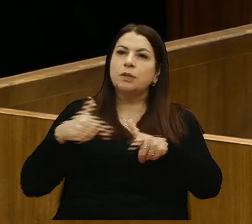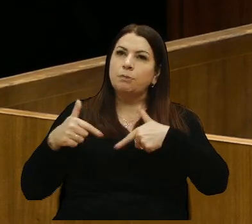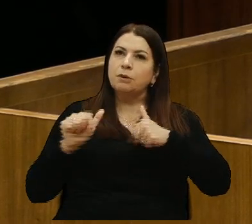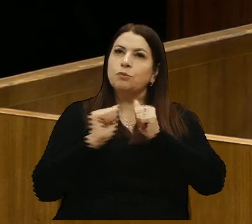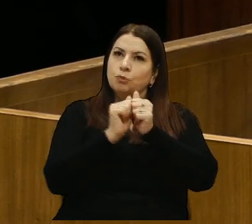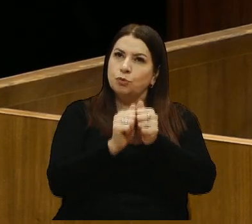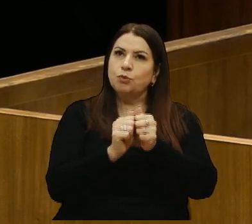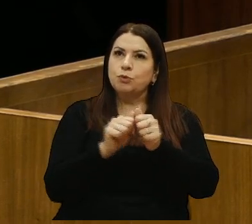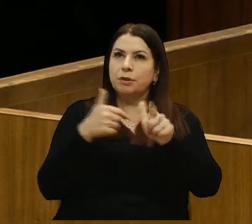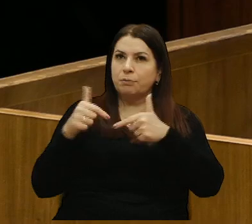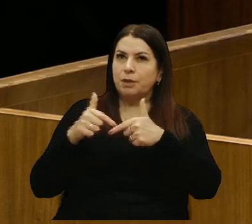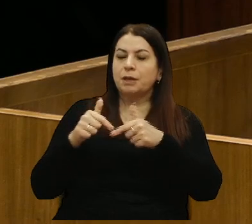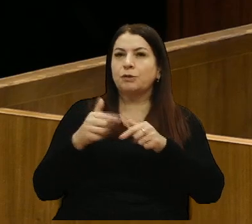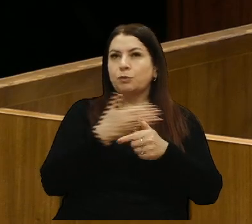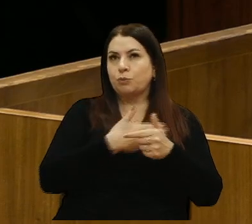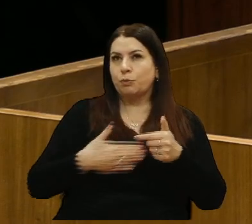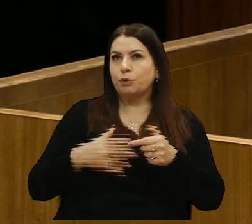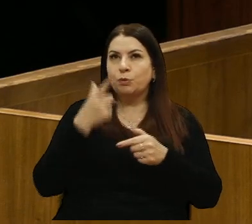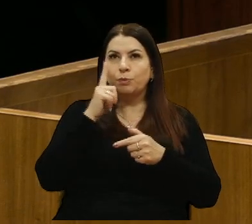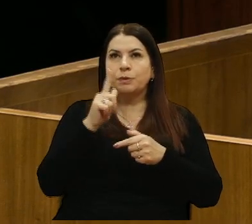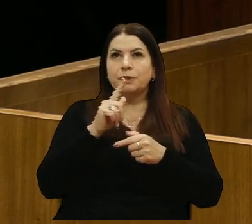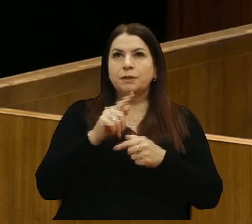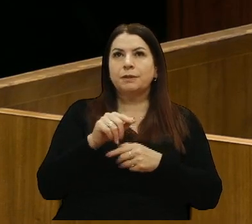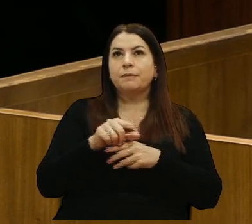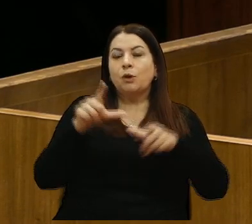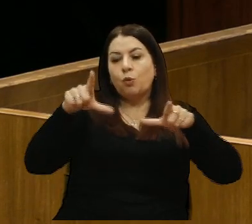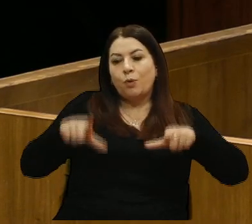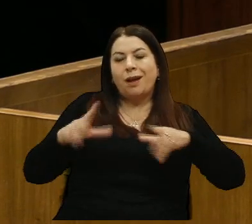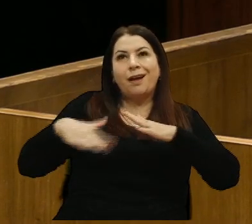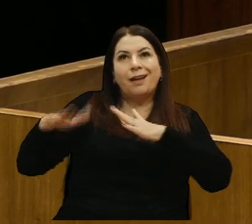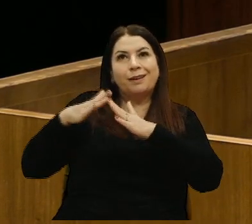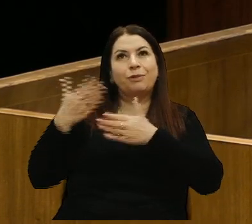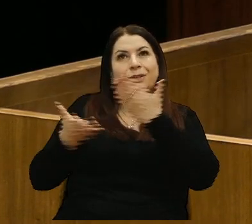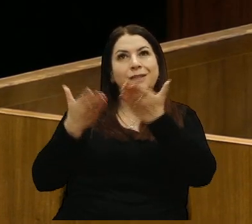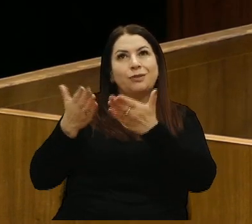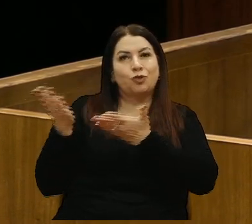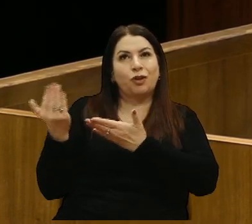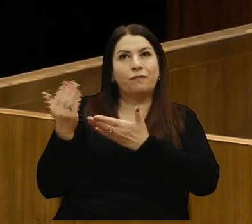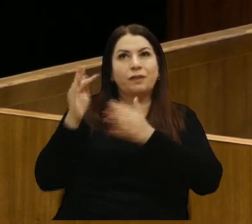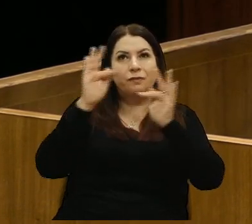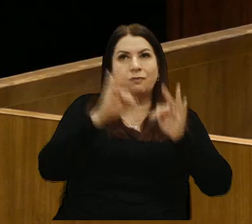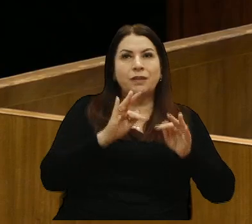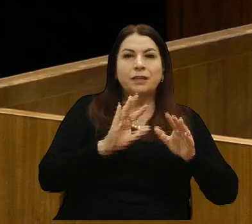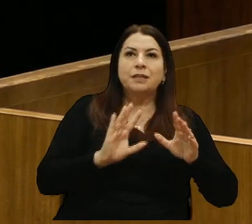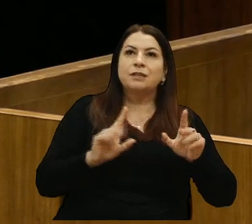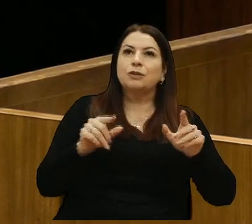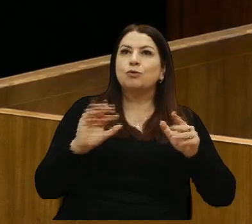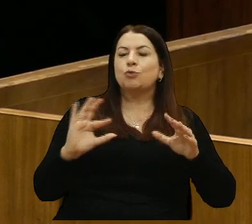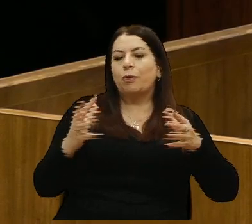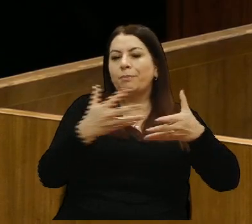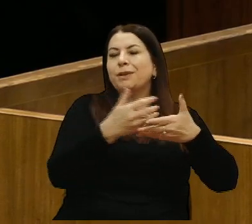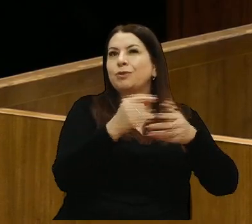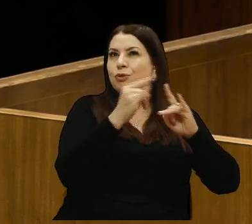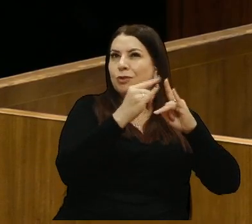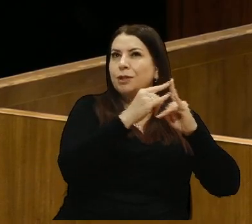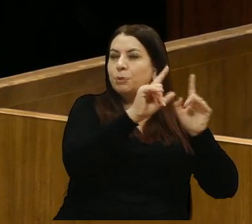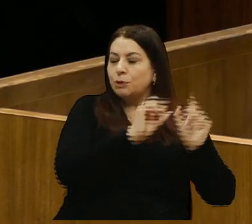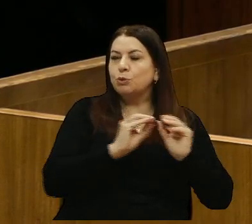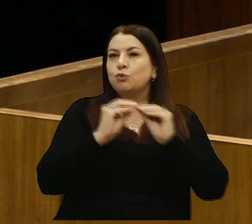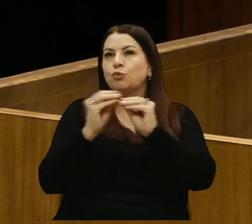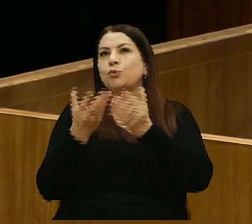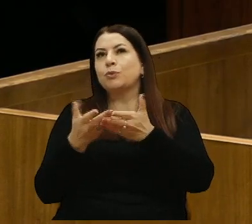trabalhado junto aos serviços públicos para conseguir é uma república que possa atender os nossos jovens que saem do acolhimento institucional e que também